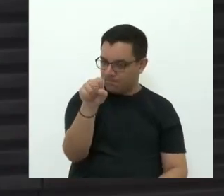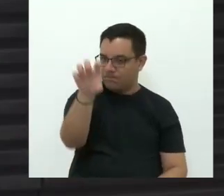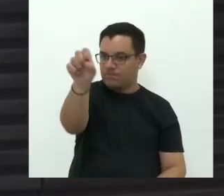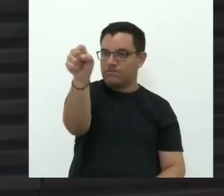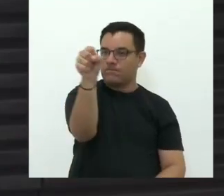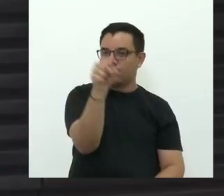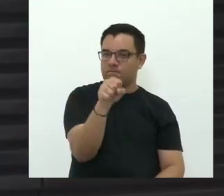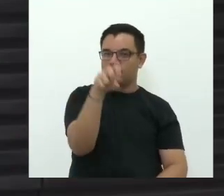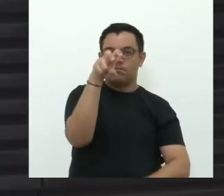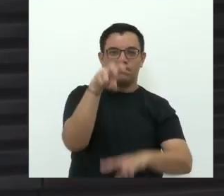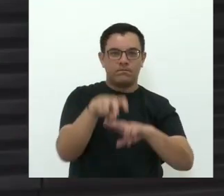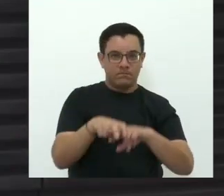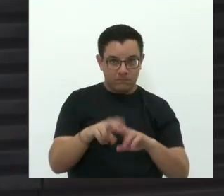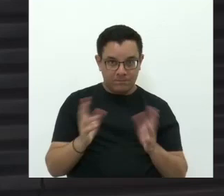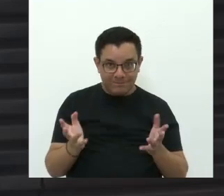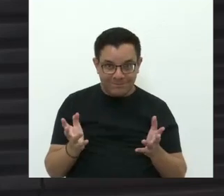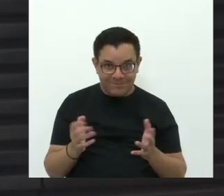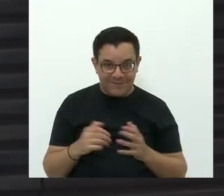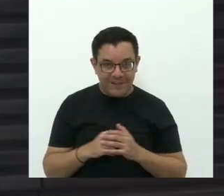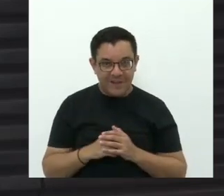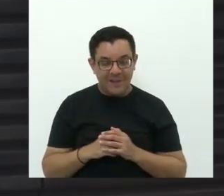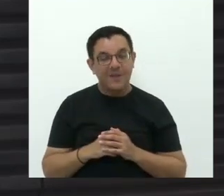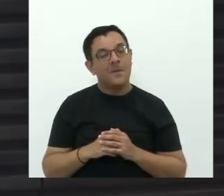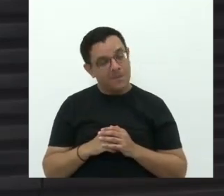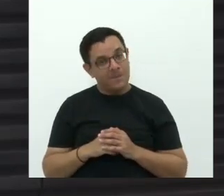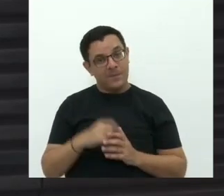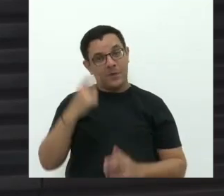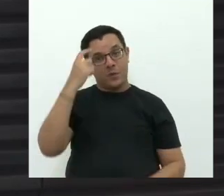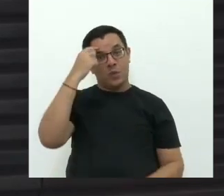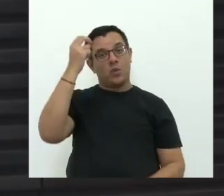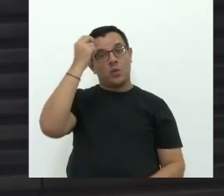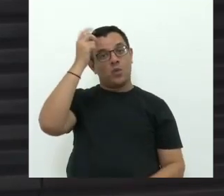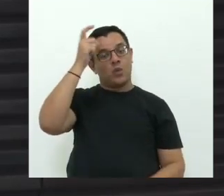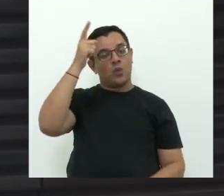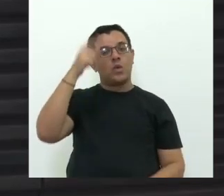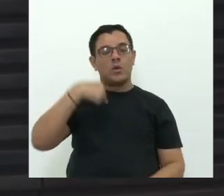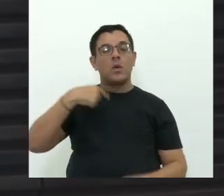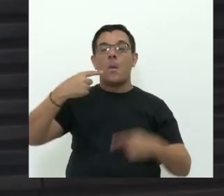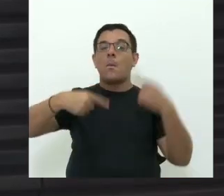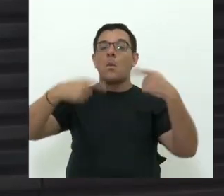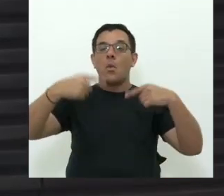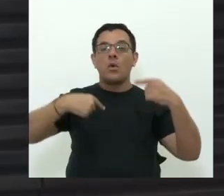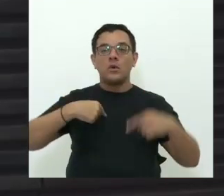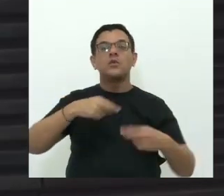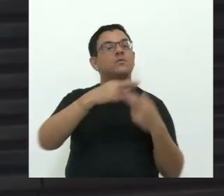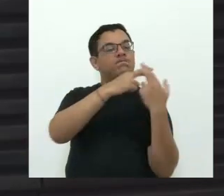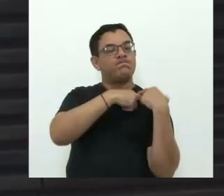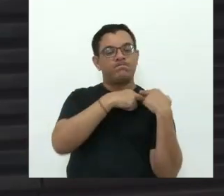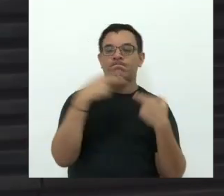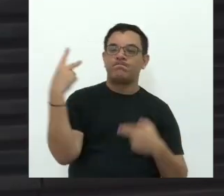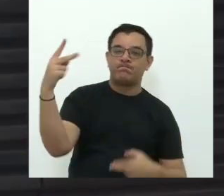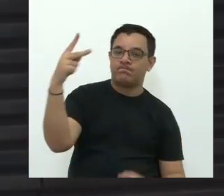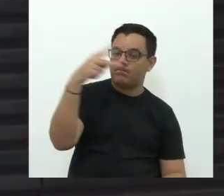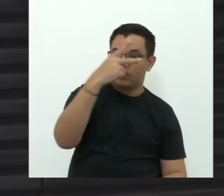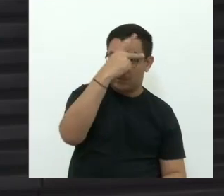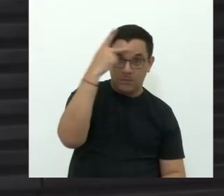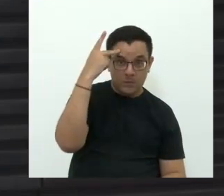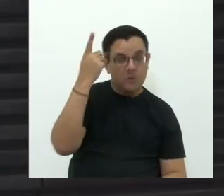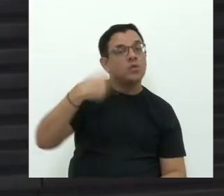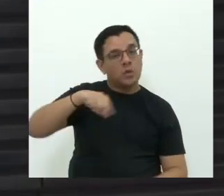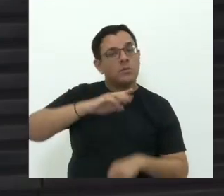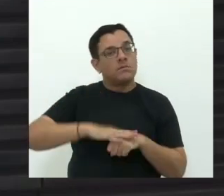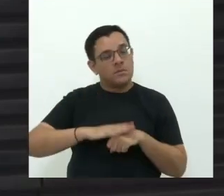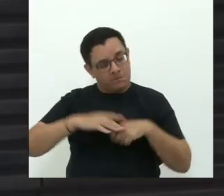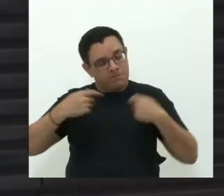portanto existe também uma ideia de Cultura política para efetiva responsabilização E isso também deve partir de nós